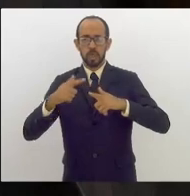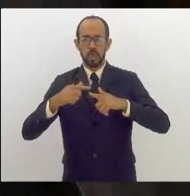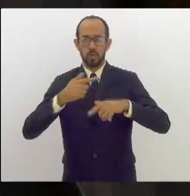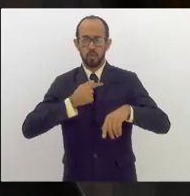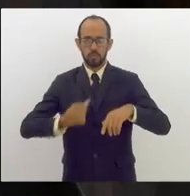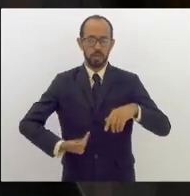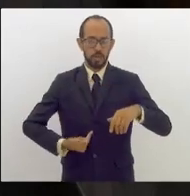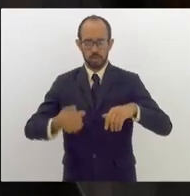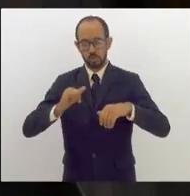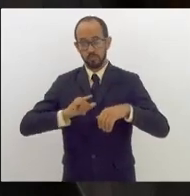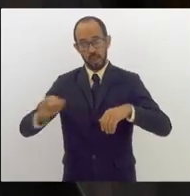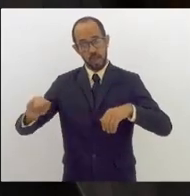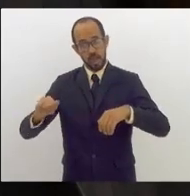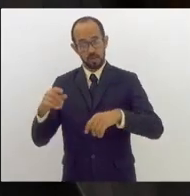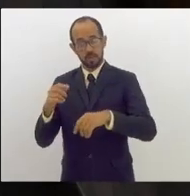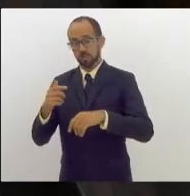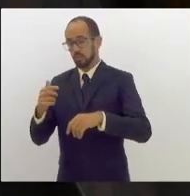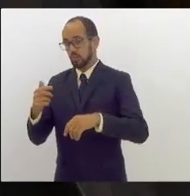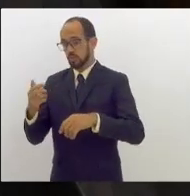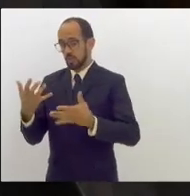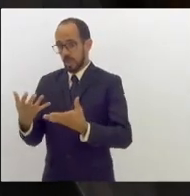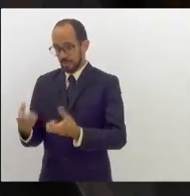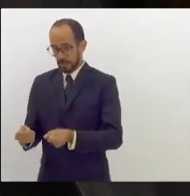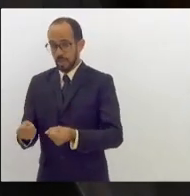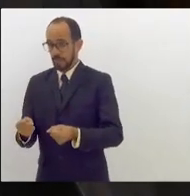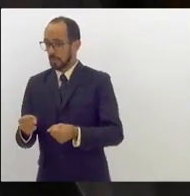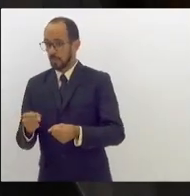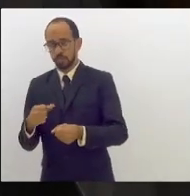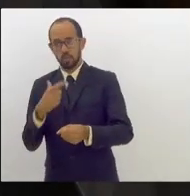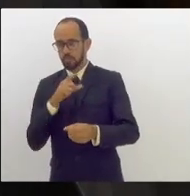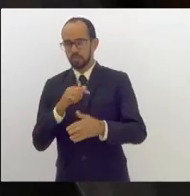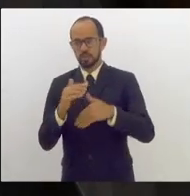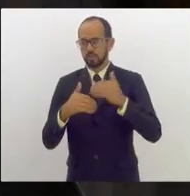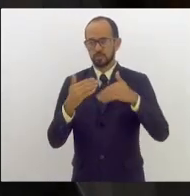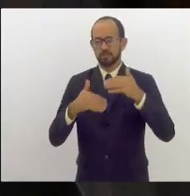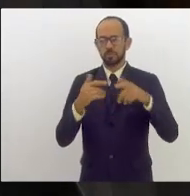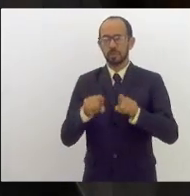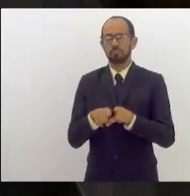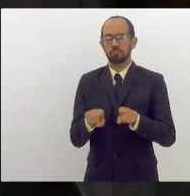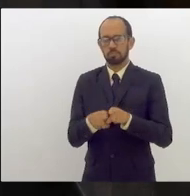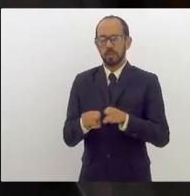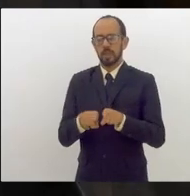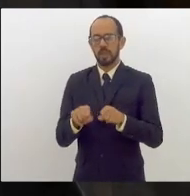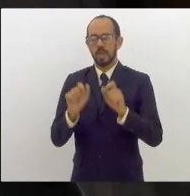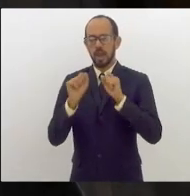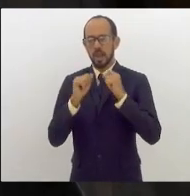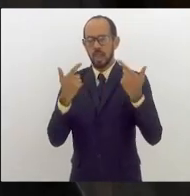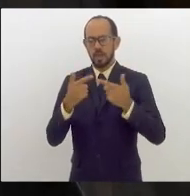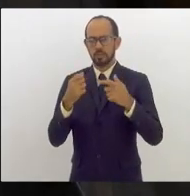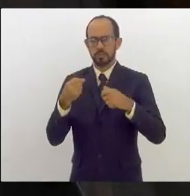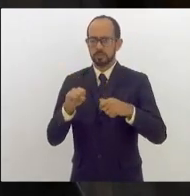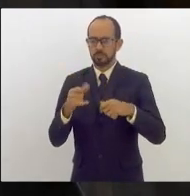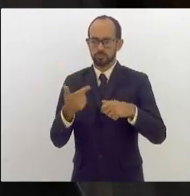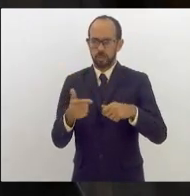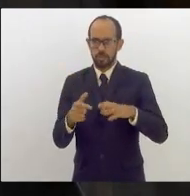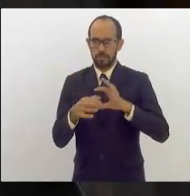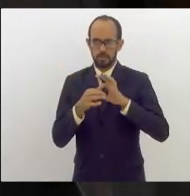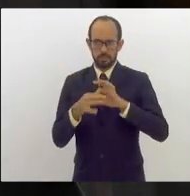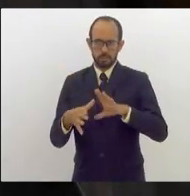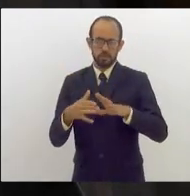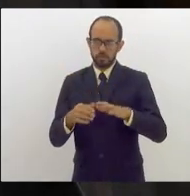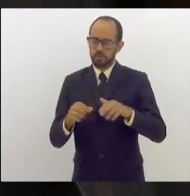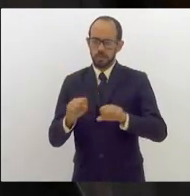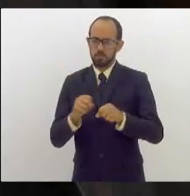avançaria sem também a permissão da presidência da Assembleia Legislativa Nós também não teríamos os instrumentos necessários para